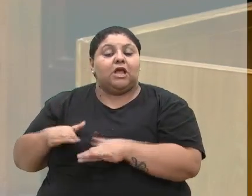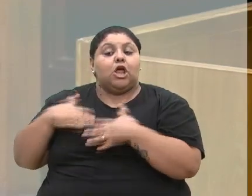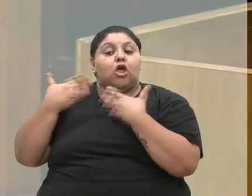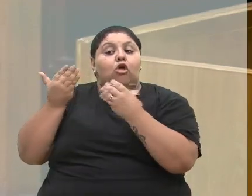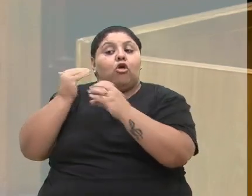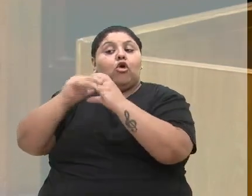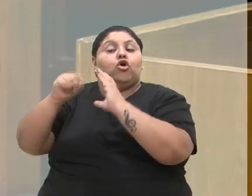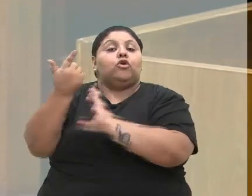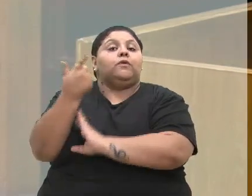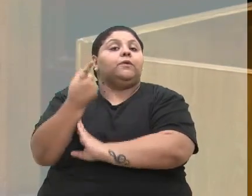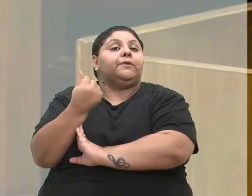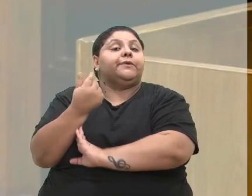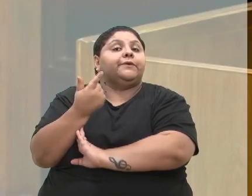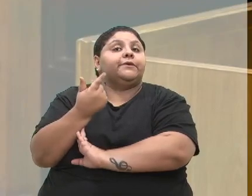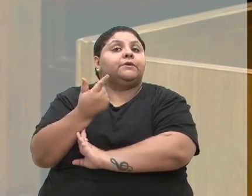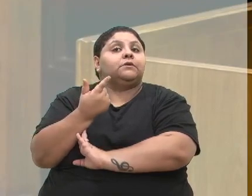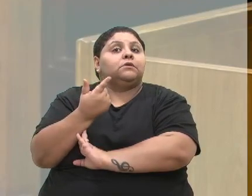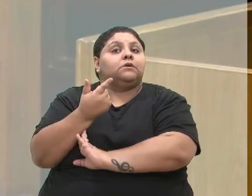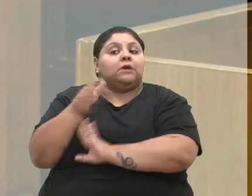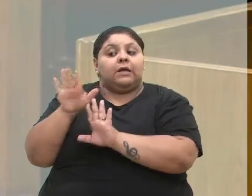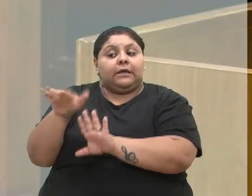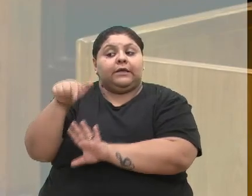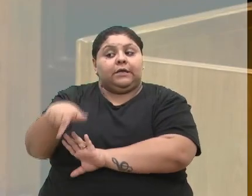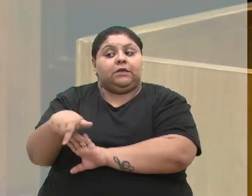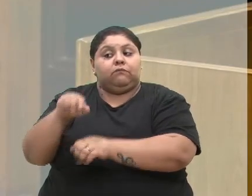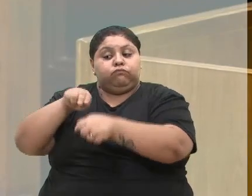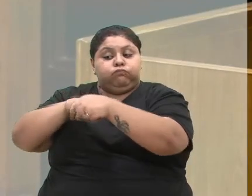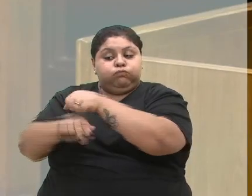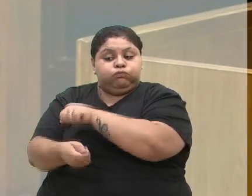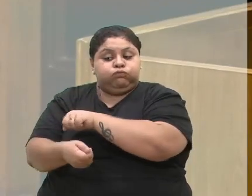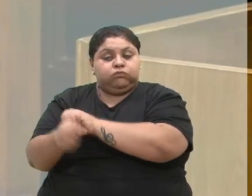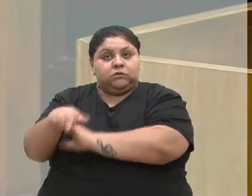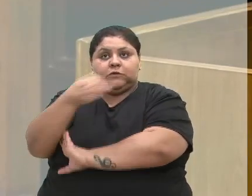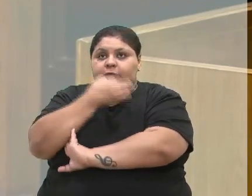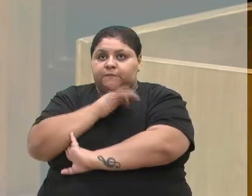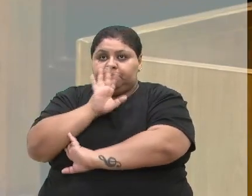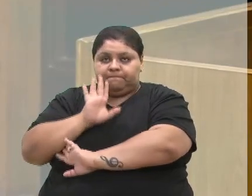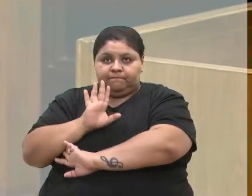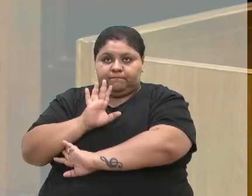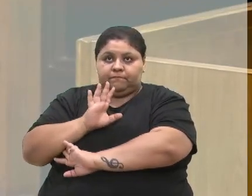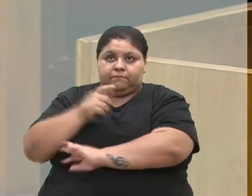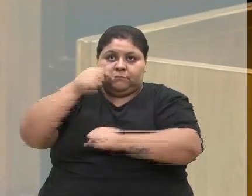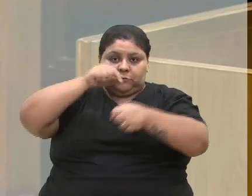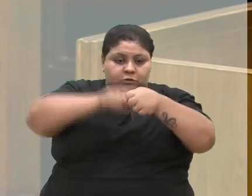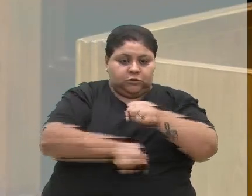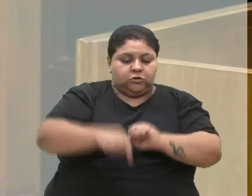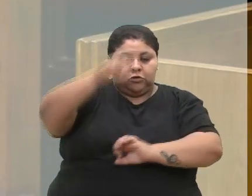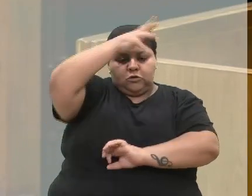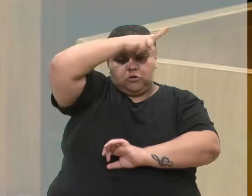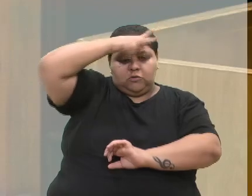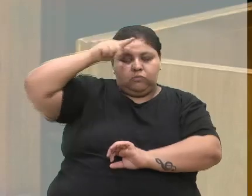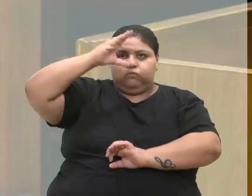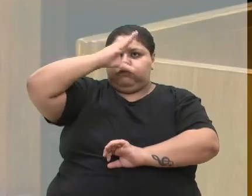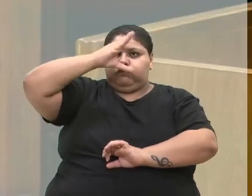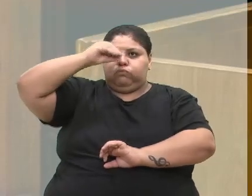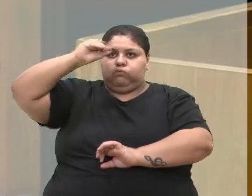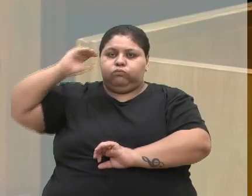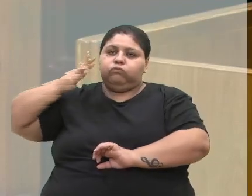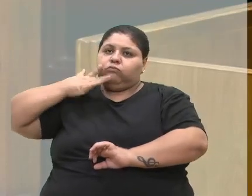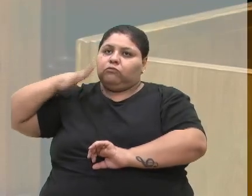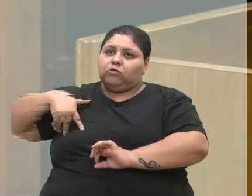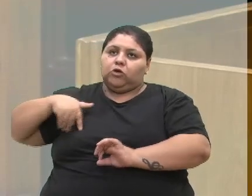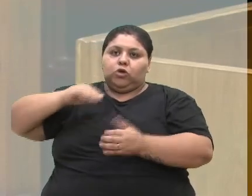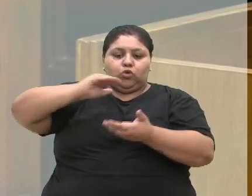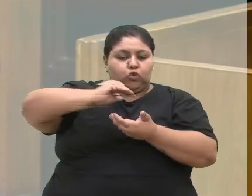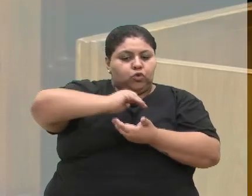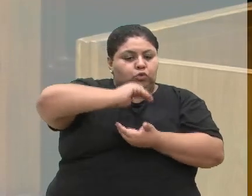esse recurso quando a gente deixa ele aqui nos nossos fundos municipais? Fundo Municipal da Criança e do Adolescente, Fundo Municipal do